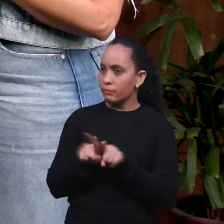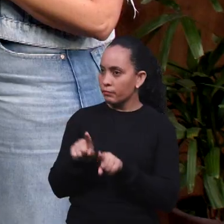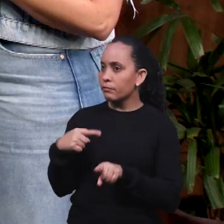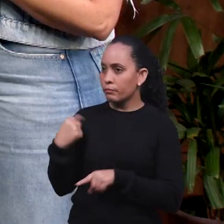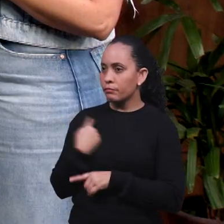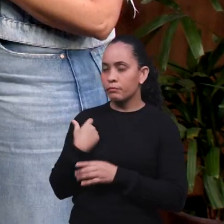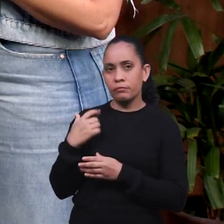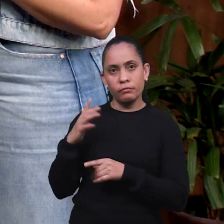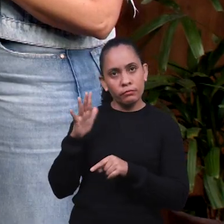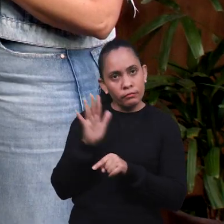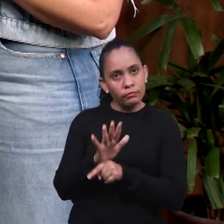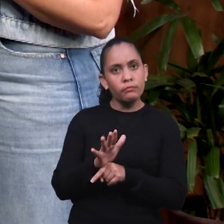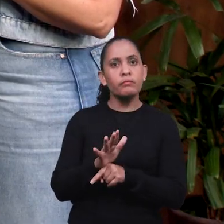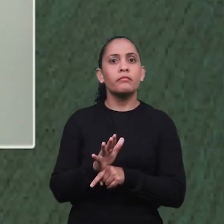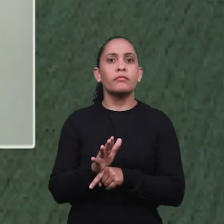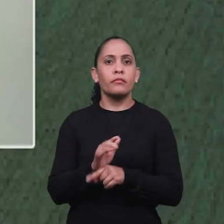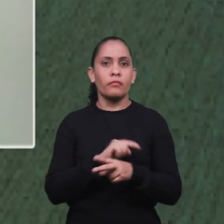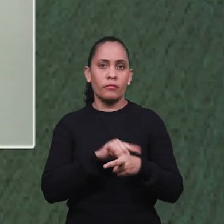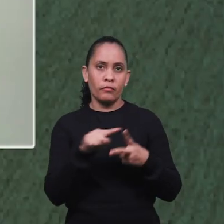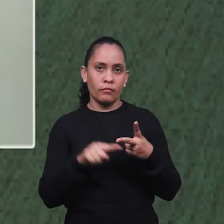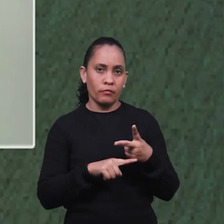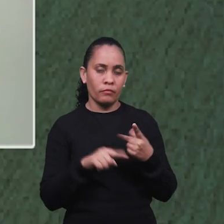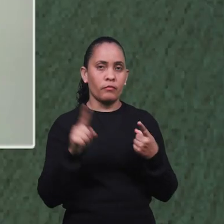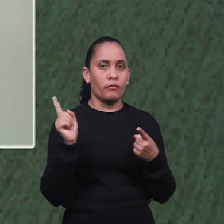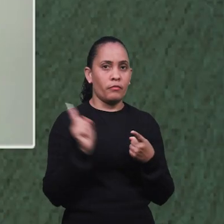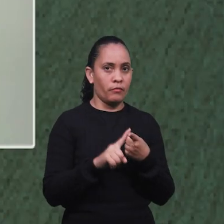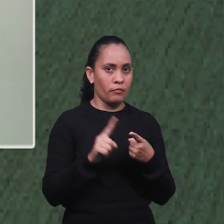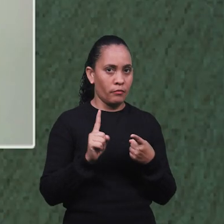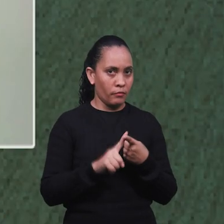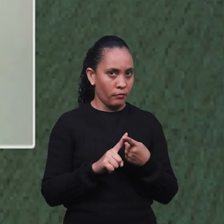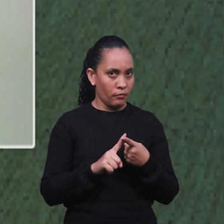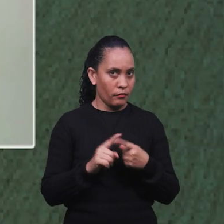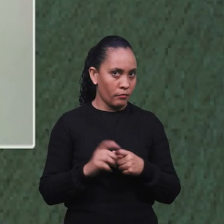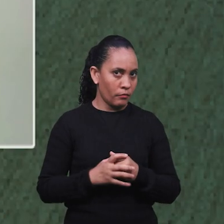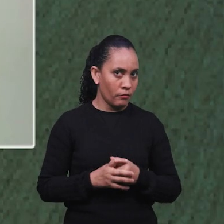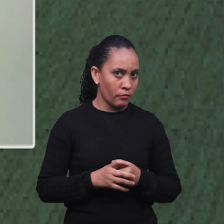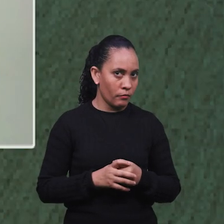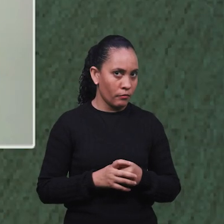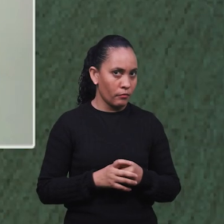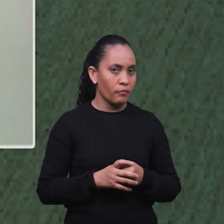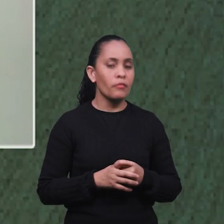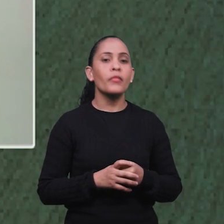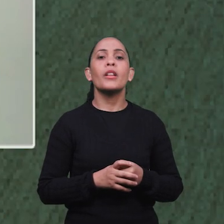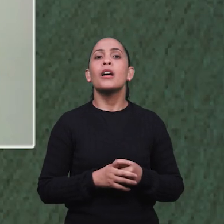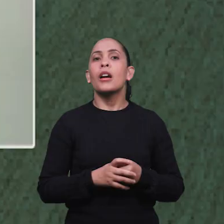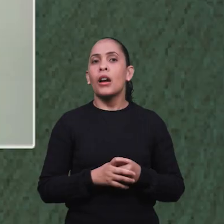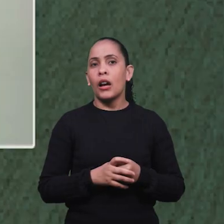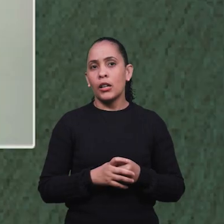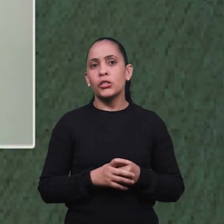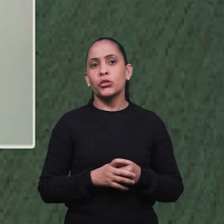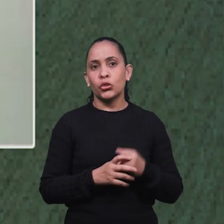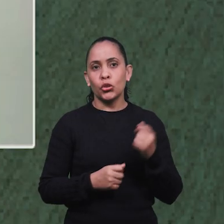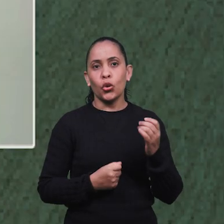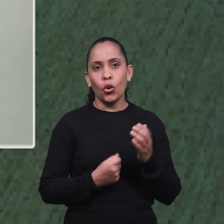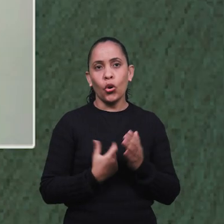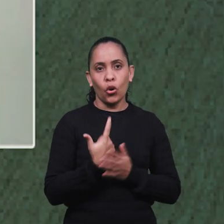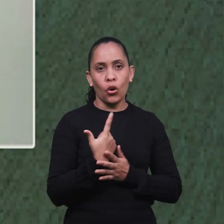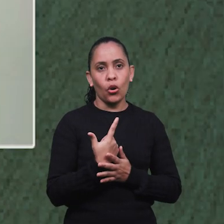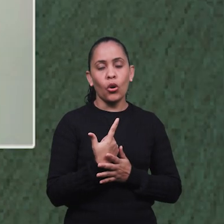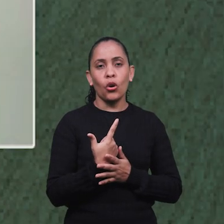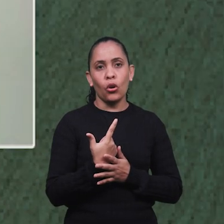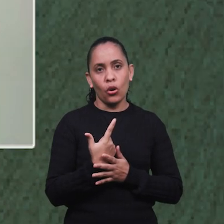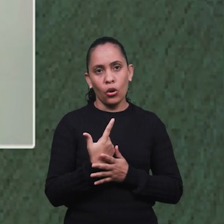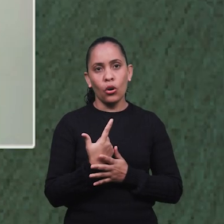Sim, a gente ajuda em duas situações. Primeiramente, a gente compra insumos e revende para os pequenos produtores,